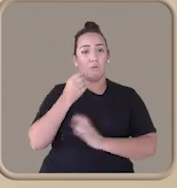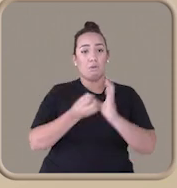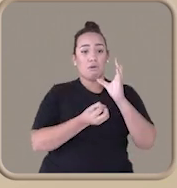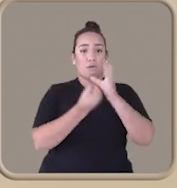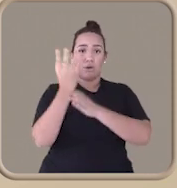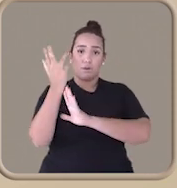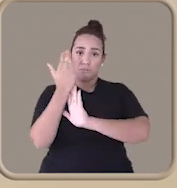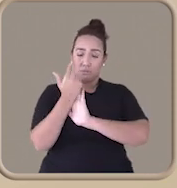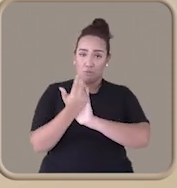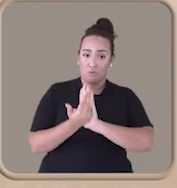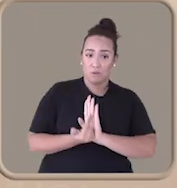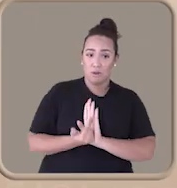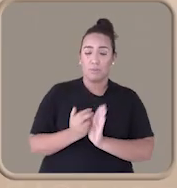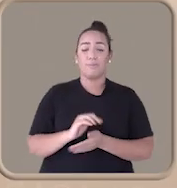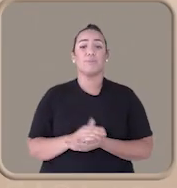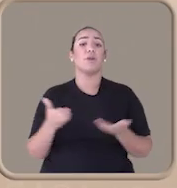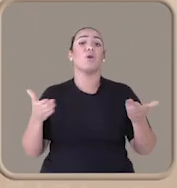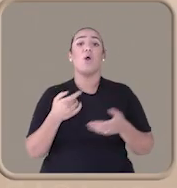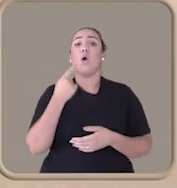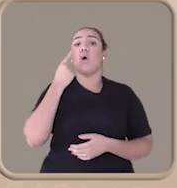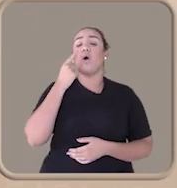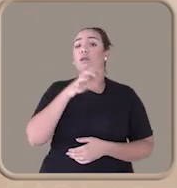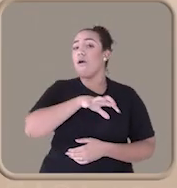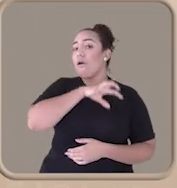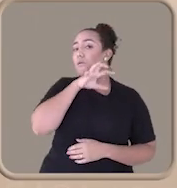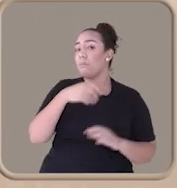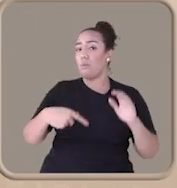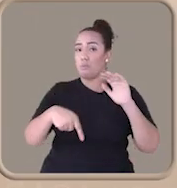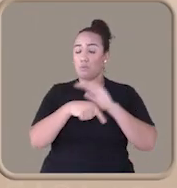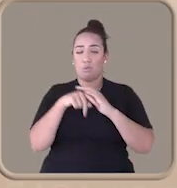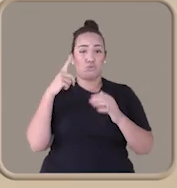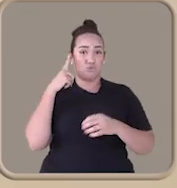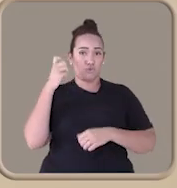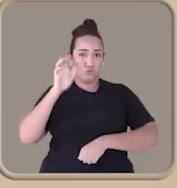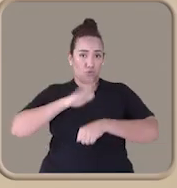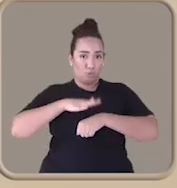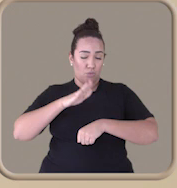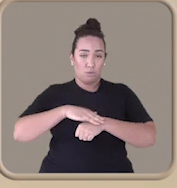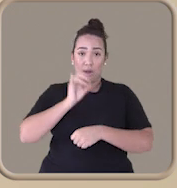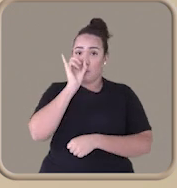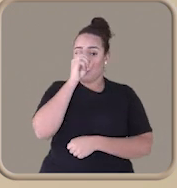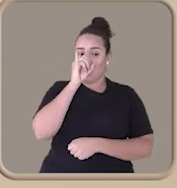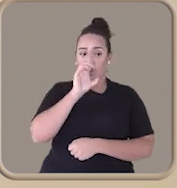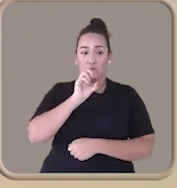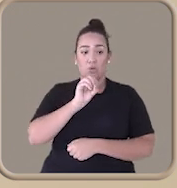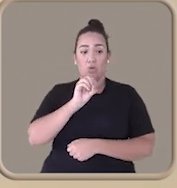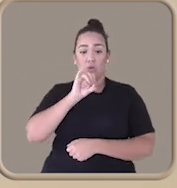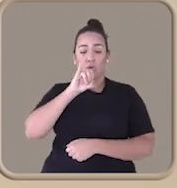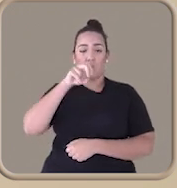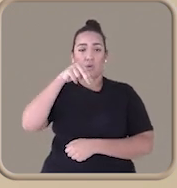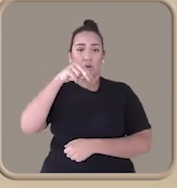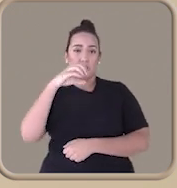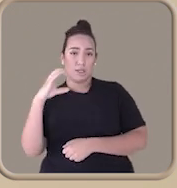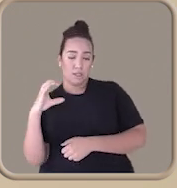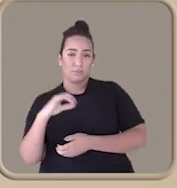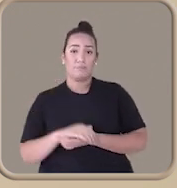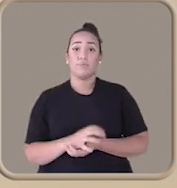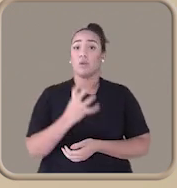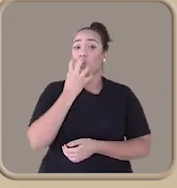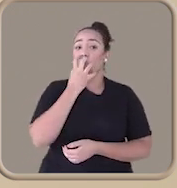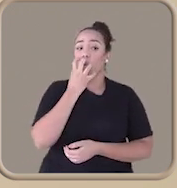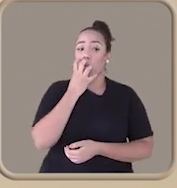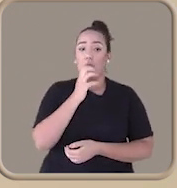poema. Olha esses animais e os sons que eles fazem. Porco faz oink, o